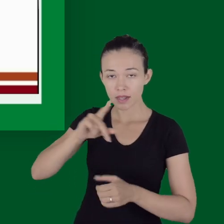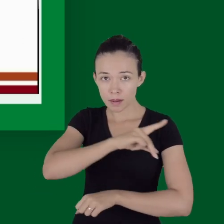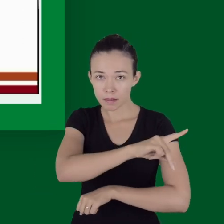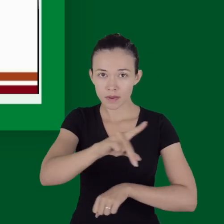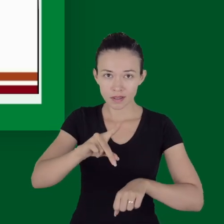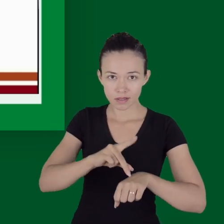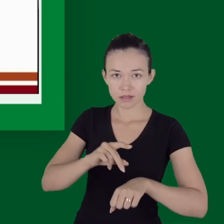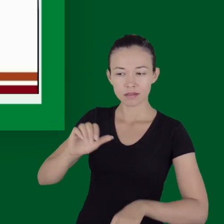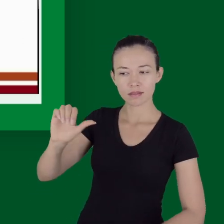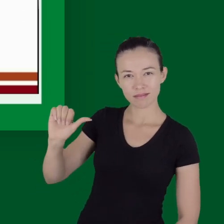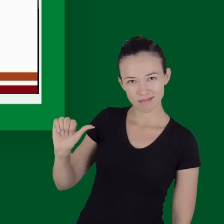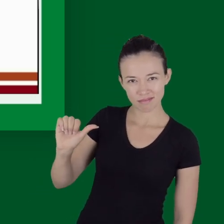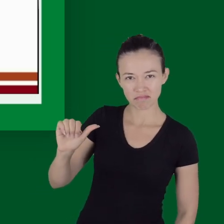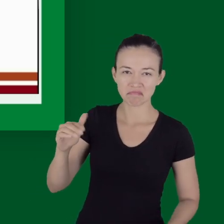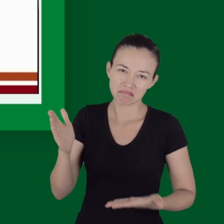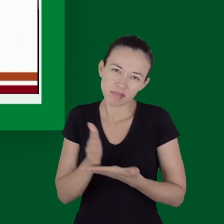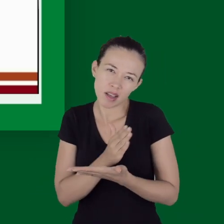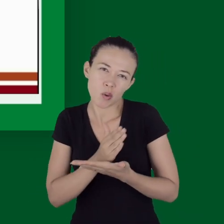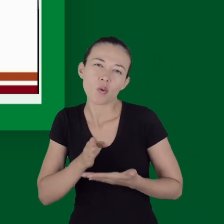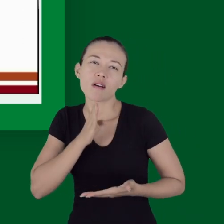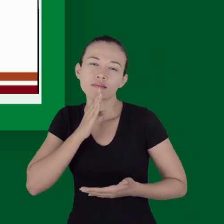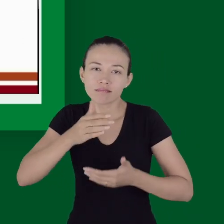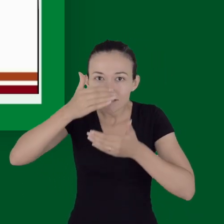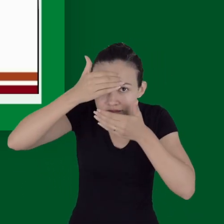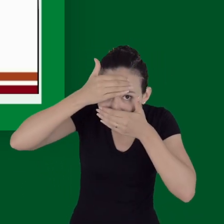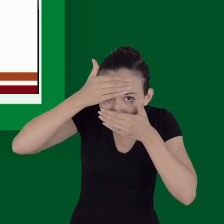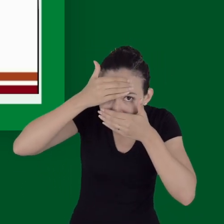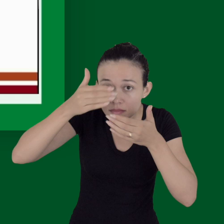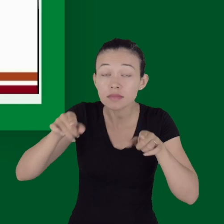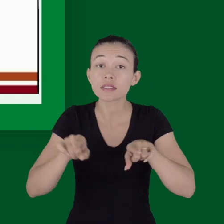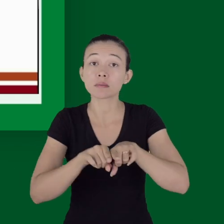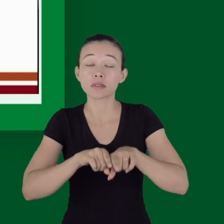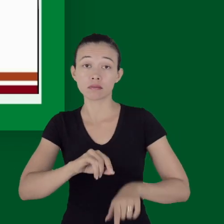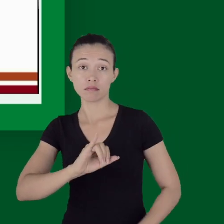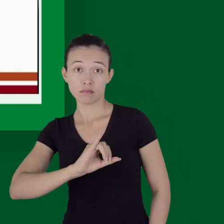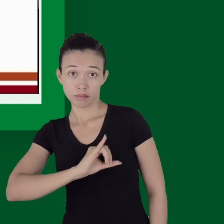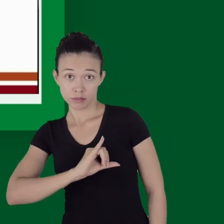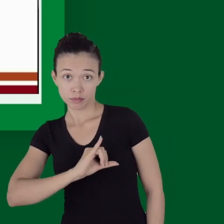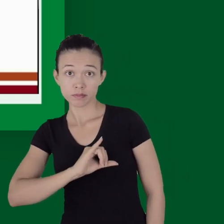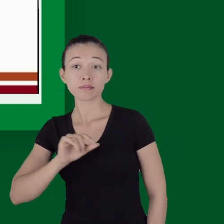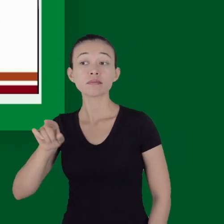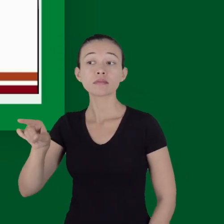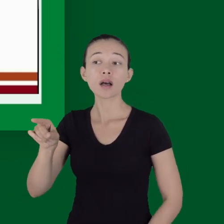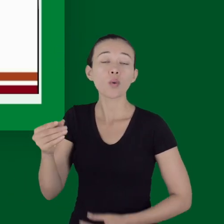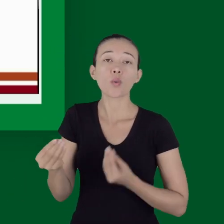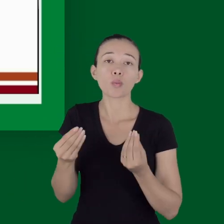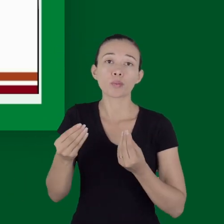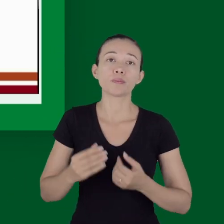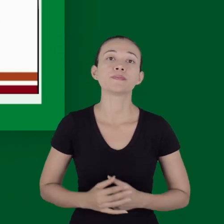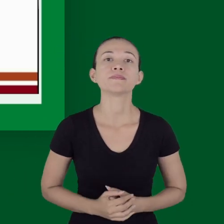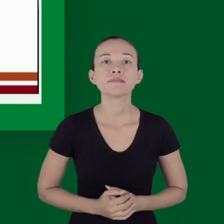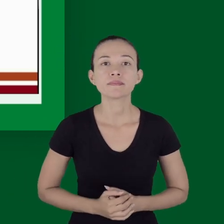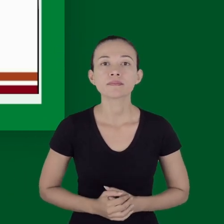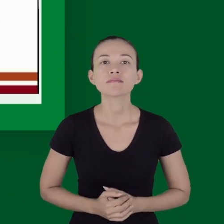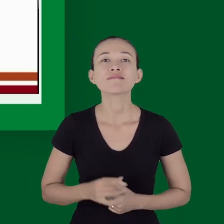militares eh na guerra do Iraque e do Afeganistão eh mostrou uma diferença eh na sobrevivência quando o torniquete foi aplicado antes do paciente